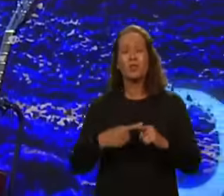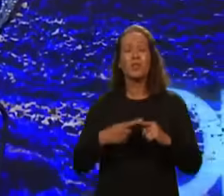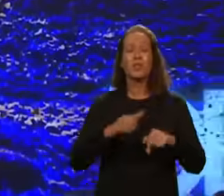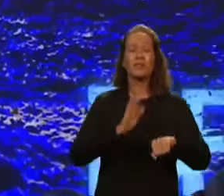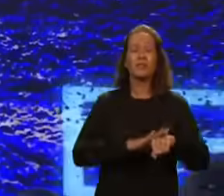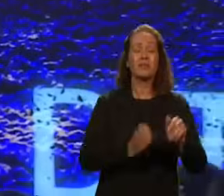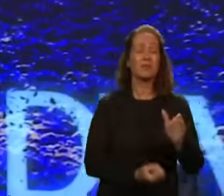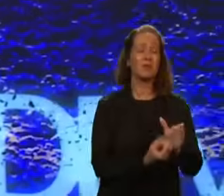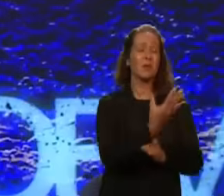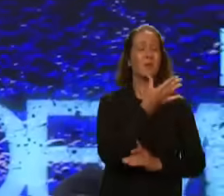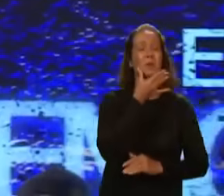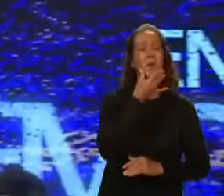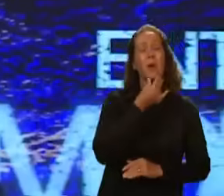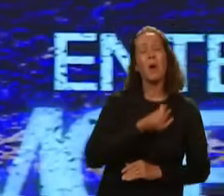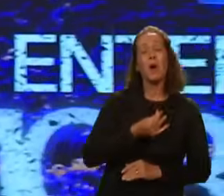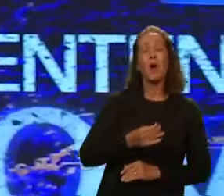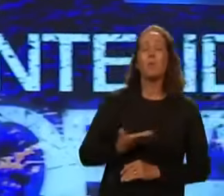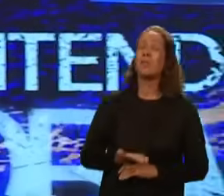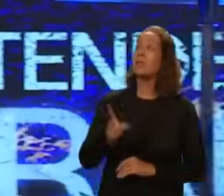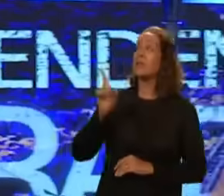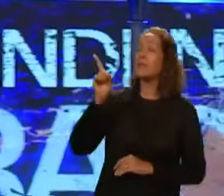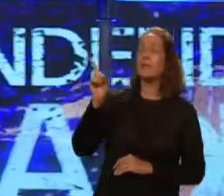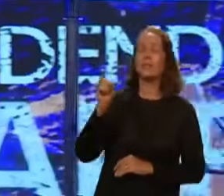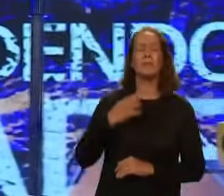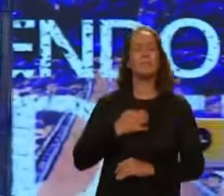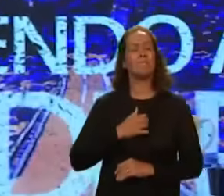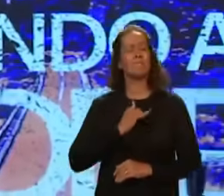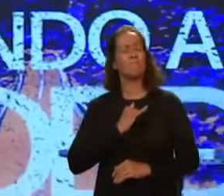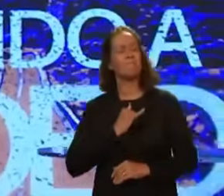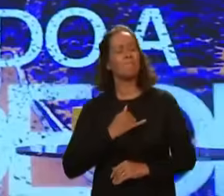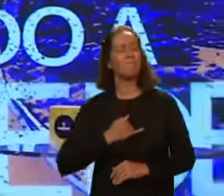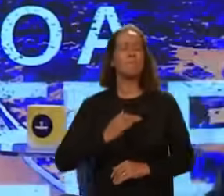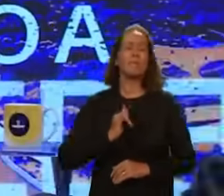doeu o coração dele, e ele falou: vou passar o cerol, vou matar.